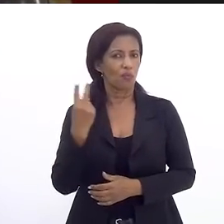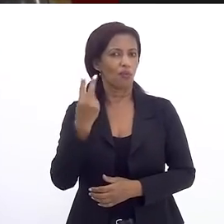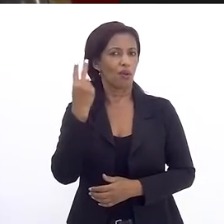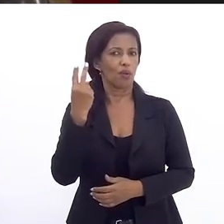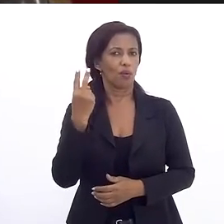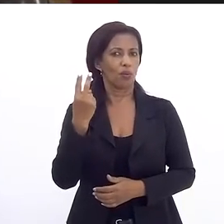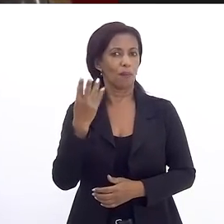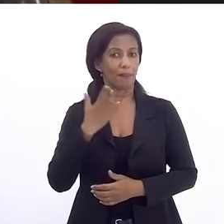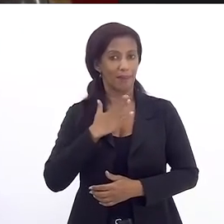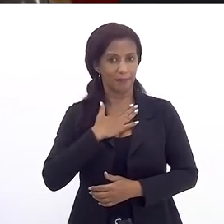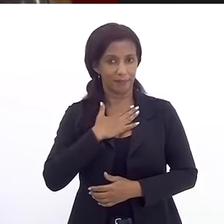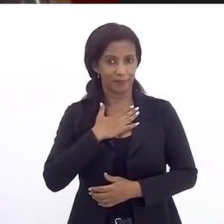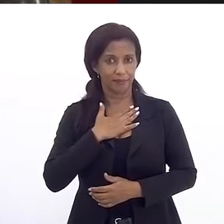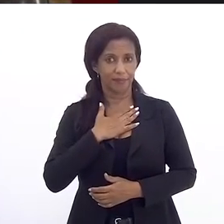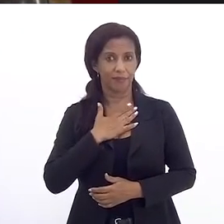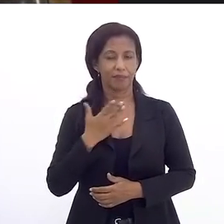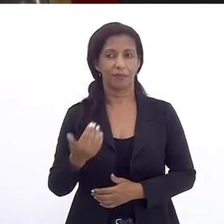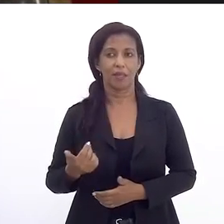pontual,